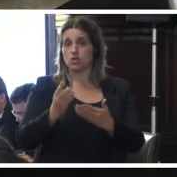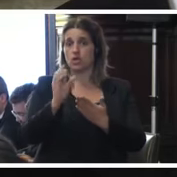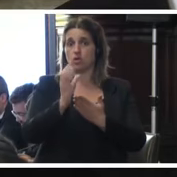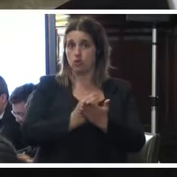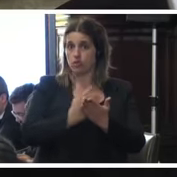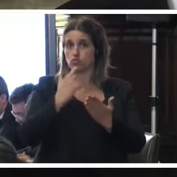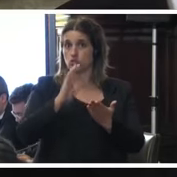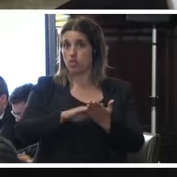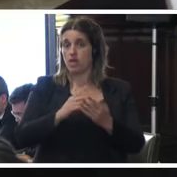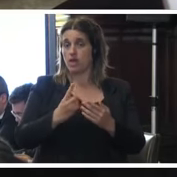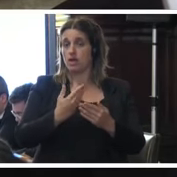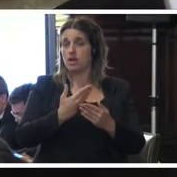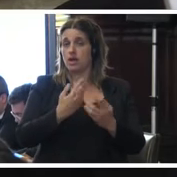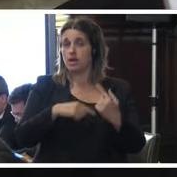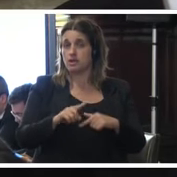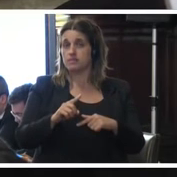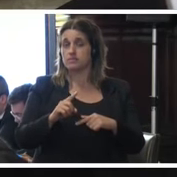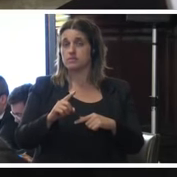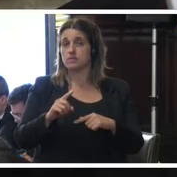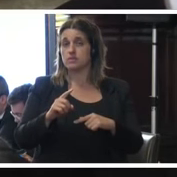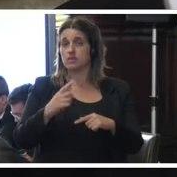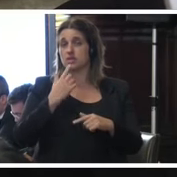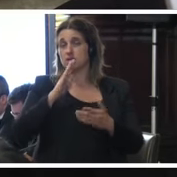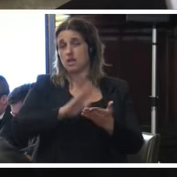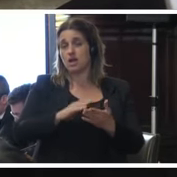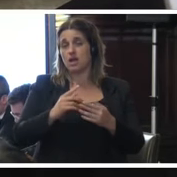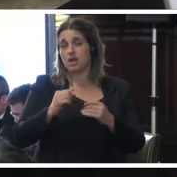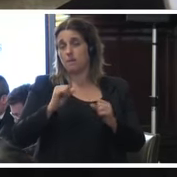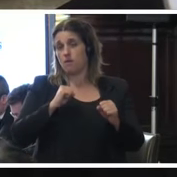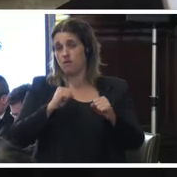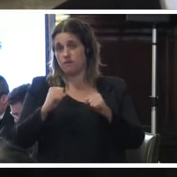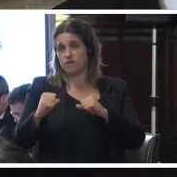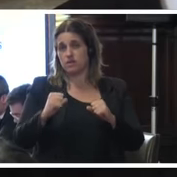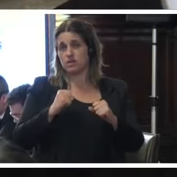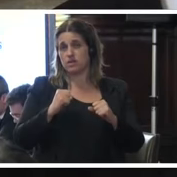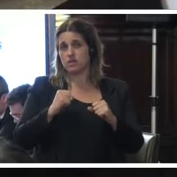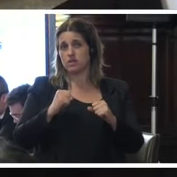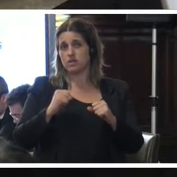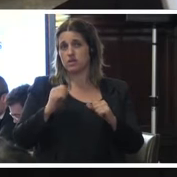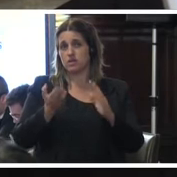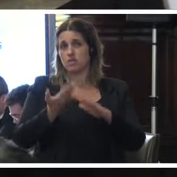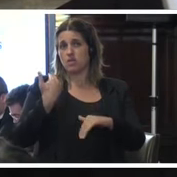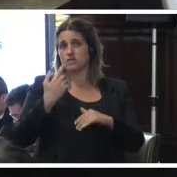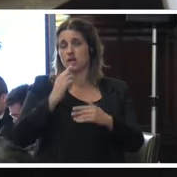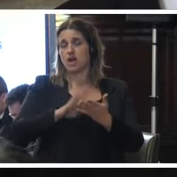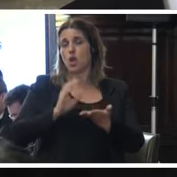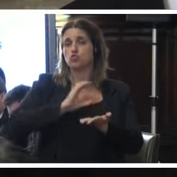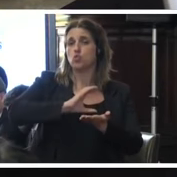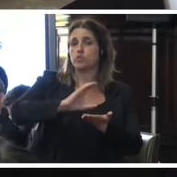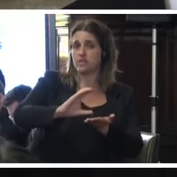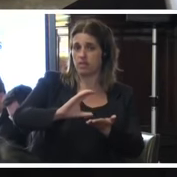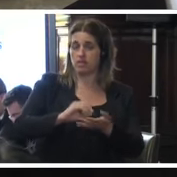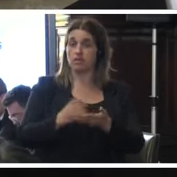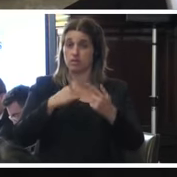a vitaliciedade, a inamovibilidade e a irredutibilidade de subsídios. São